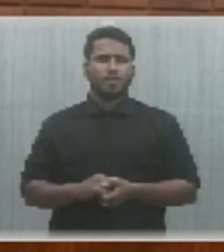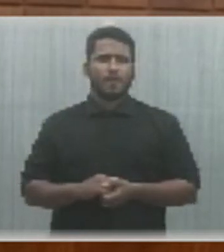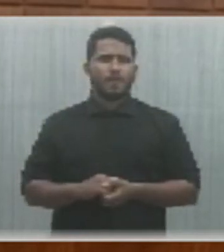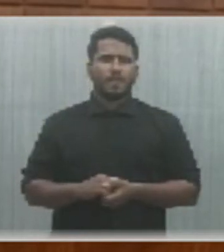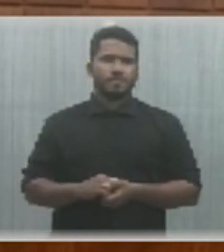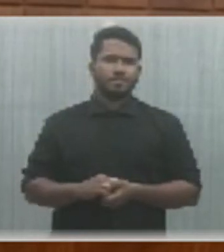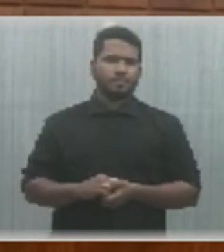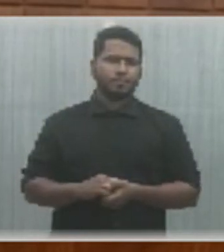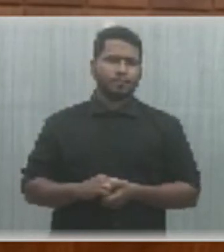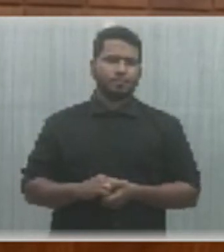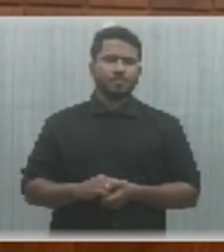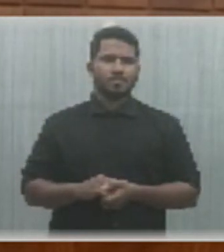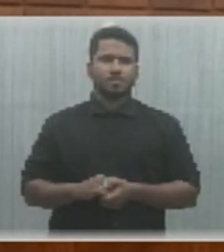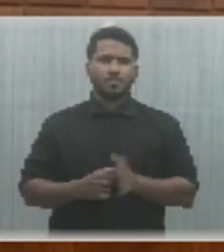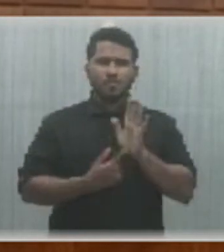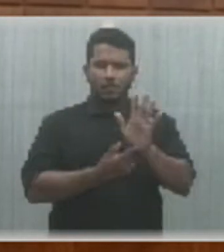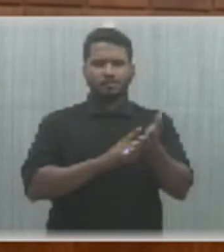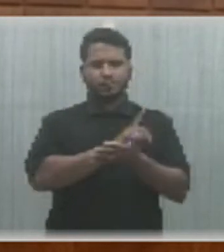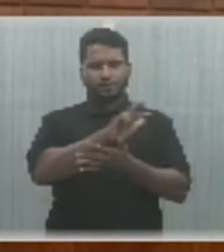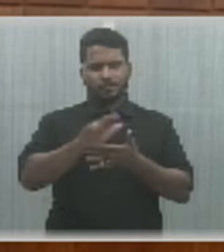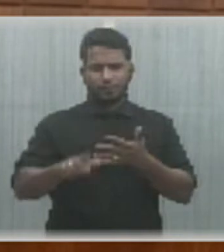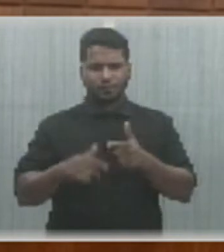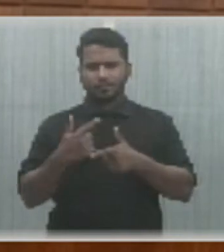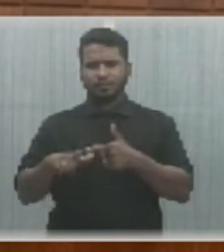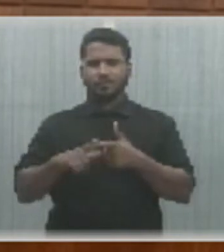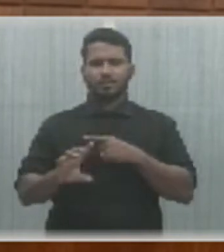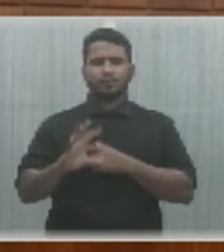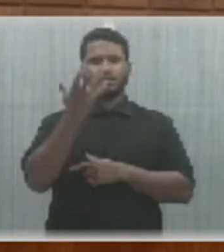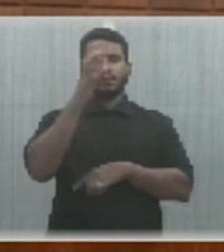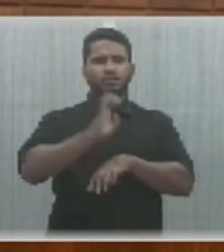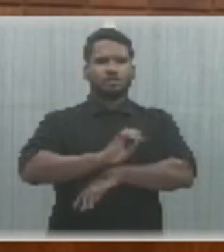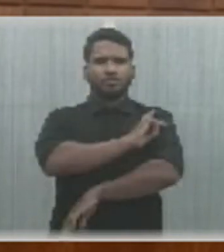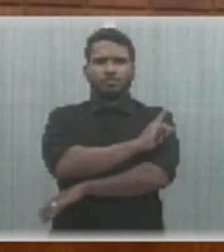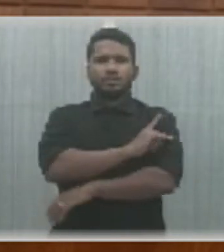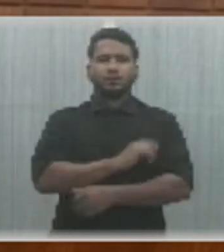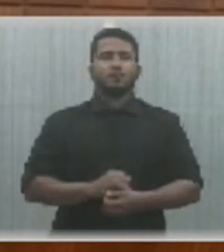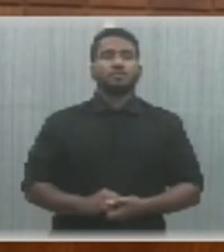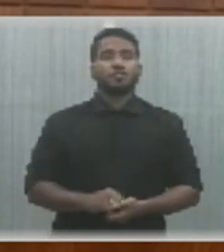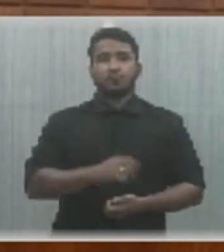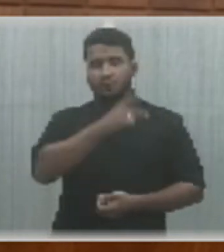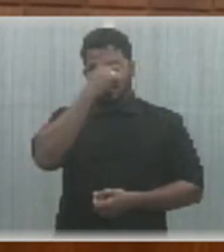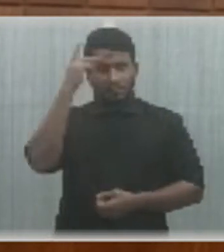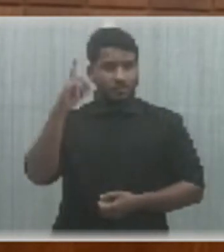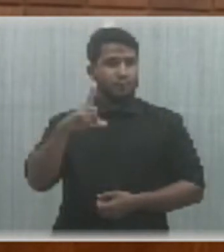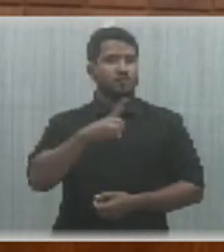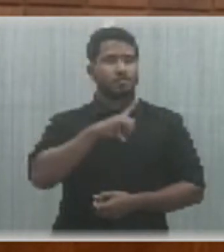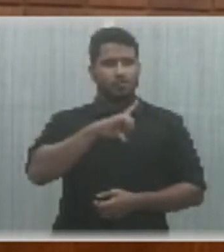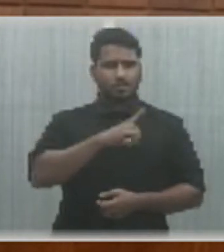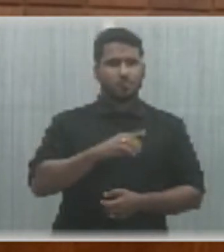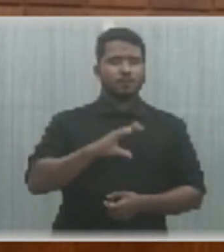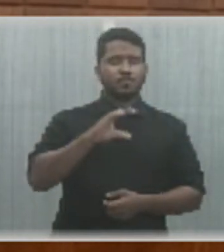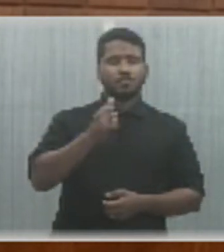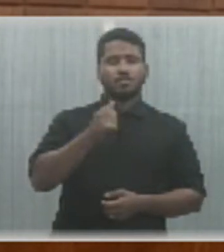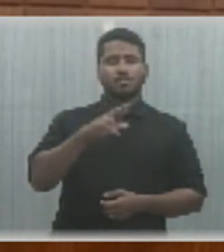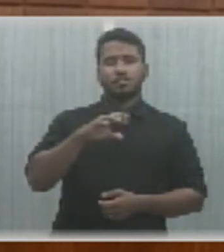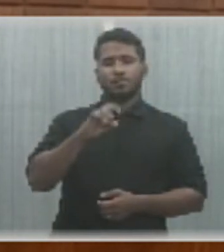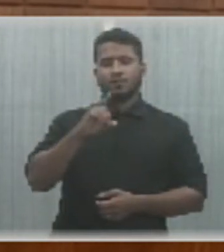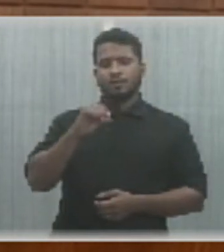vários problemas que ocorrem aqui no estado do Piauí com pacientes que têm cardiopatia